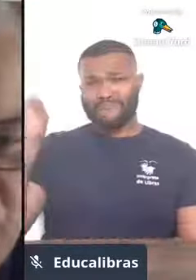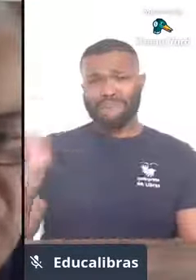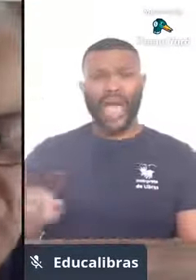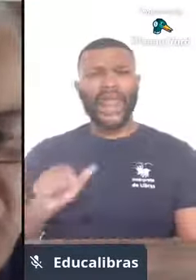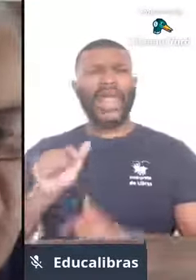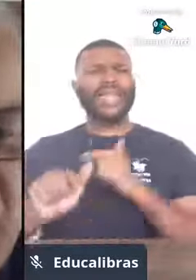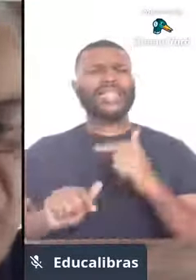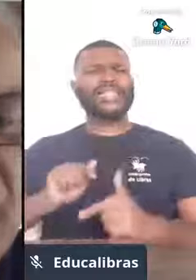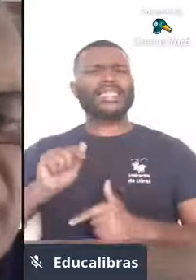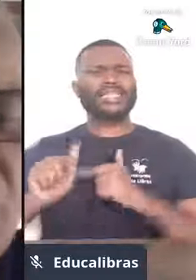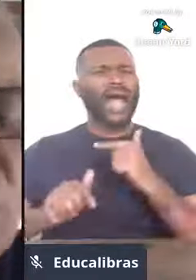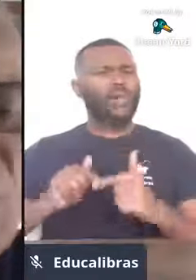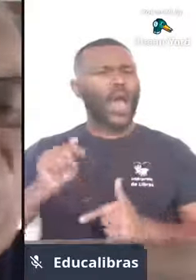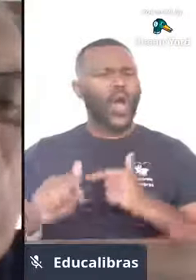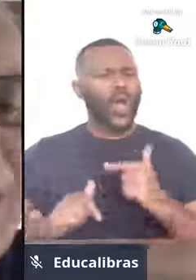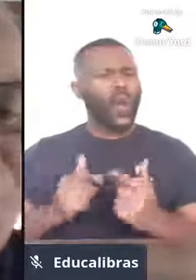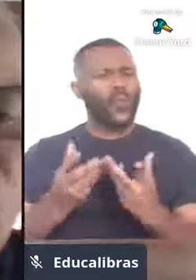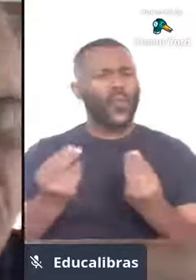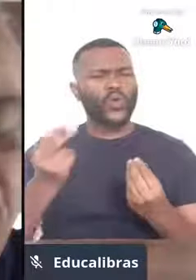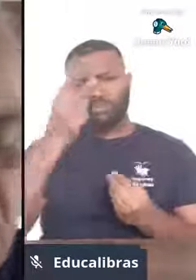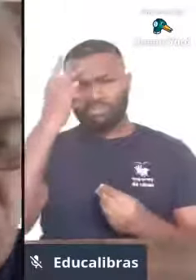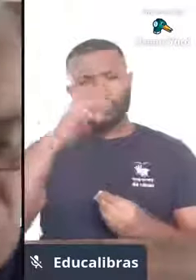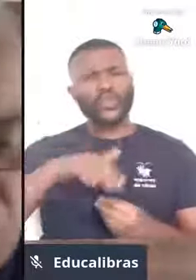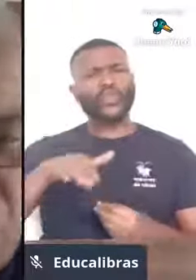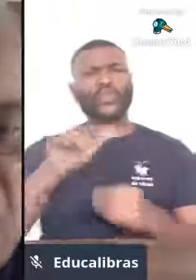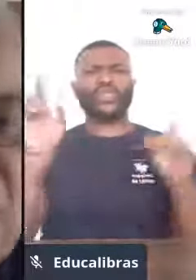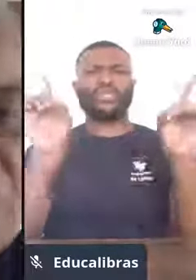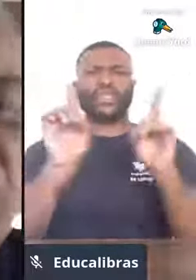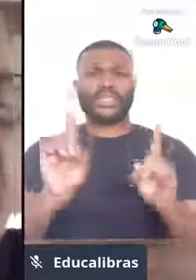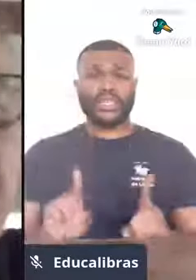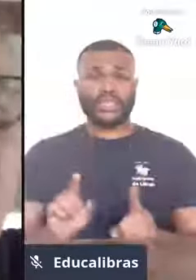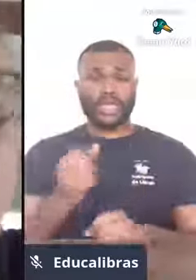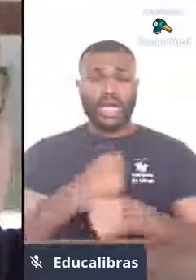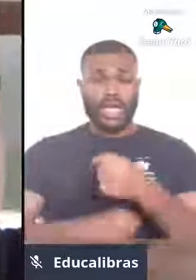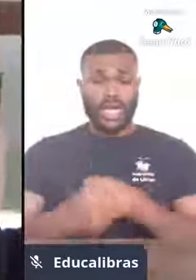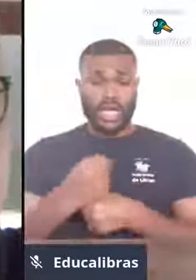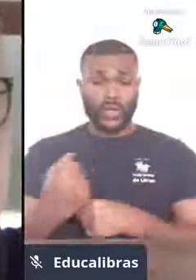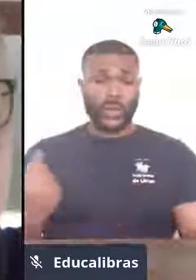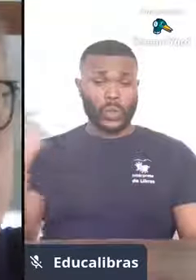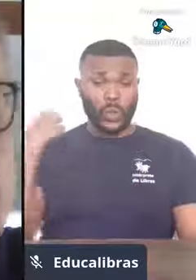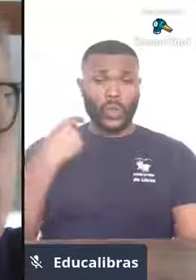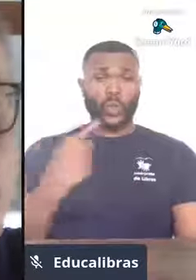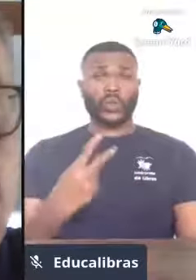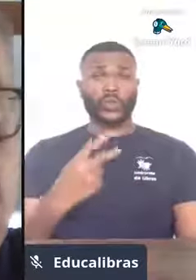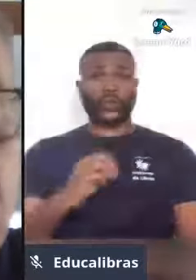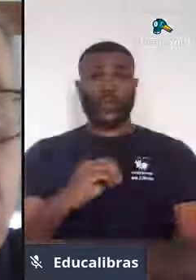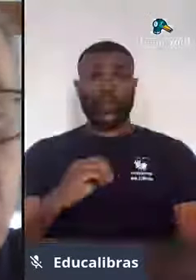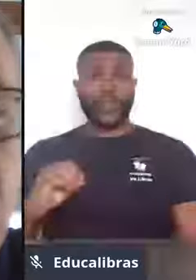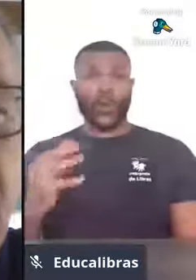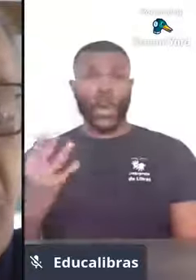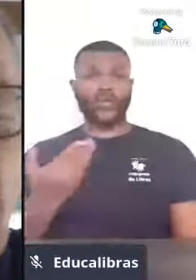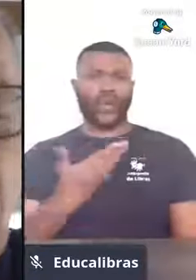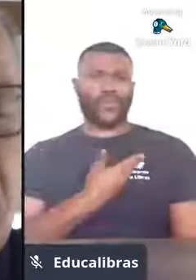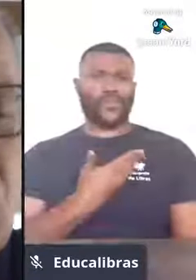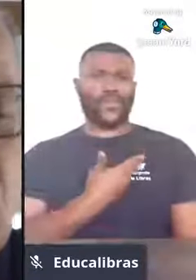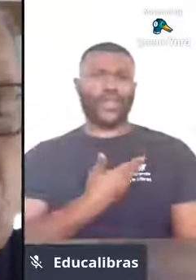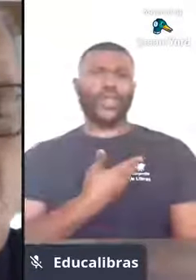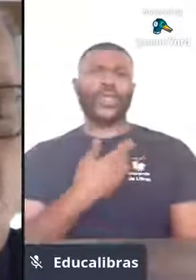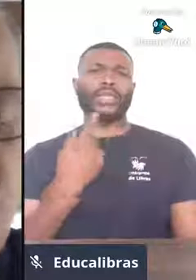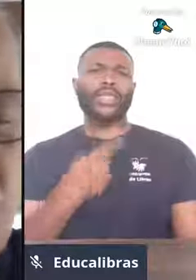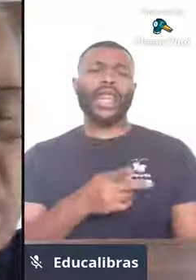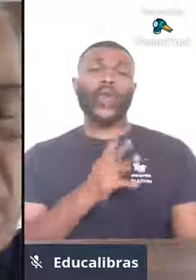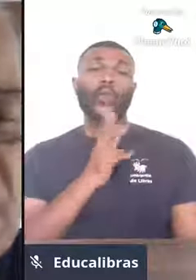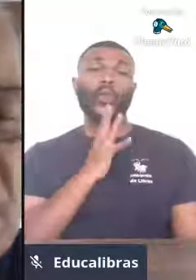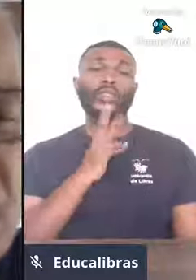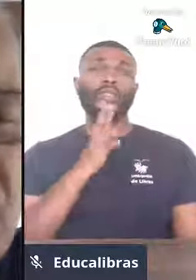pessoa com deficiência. A Mara, em 2004, eu já era muito amigo dela, que eu conheci a Mara em 99 ou